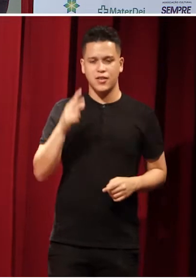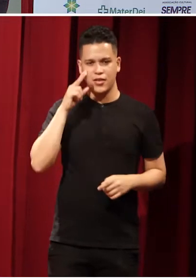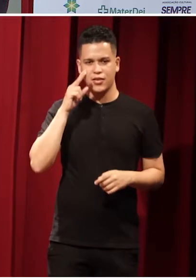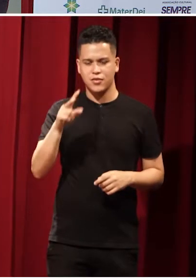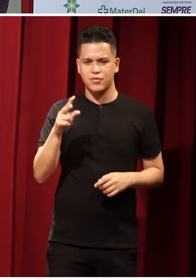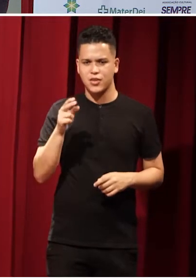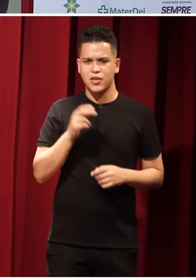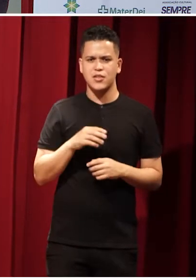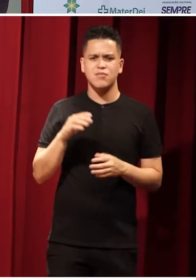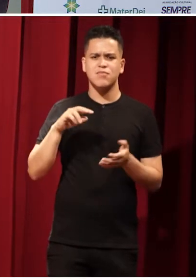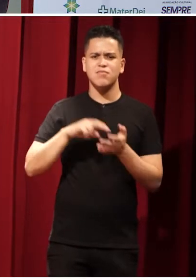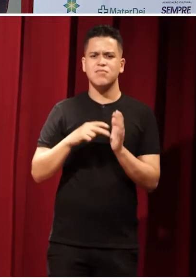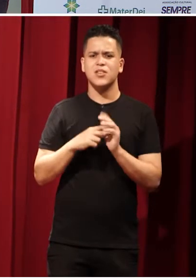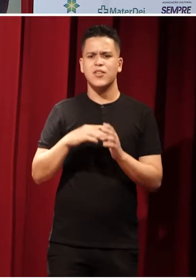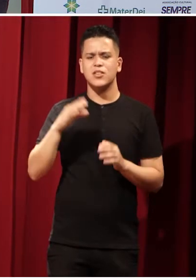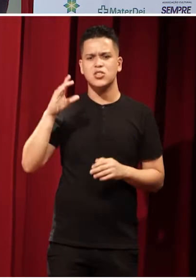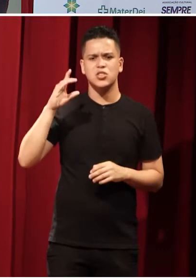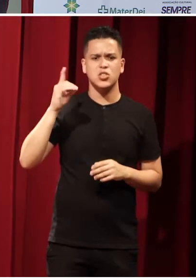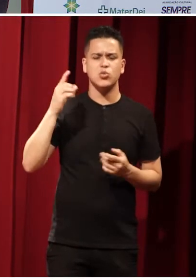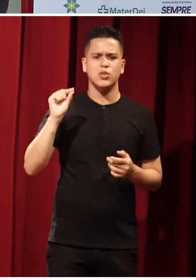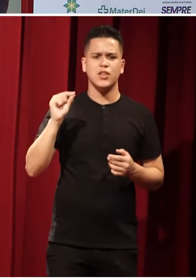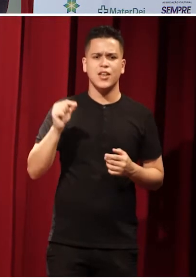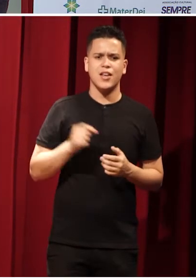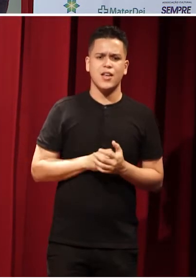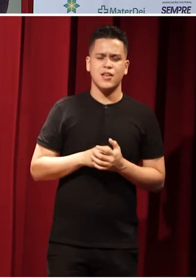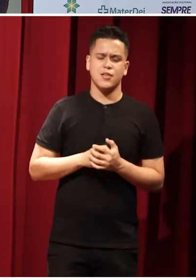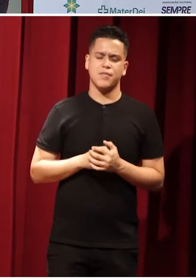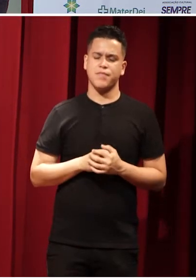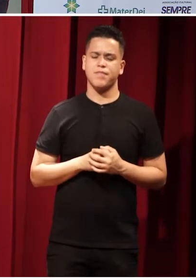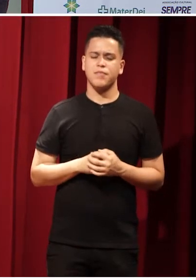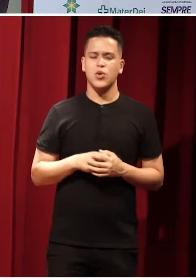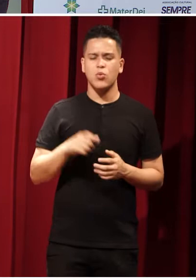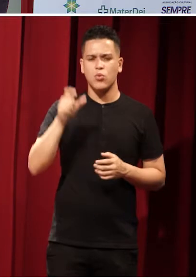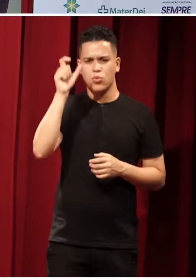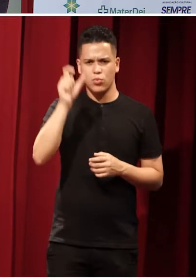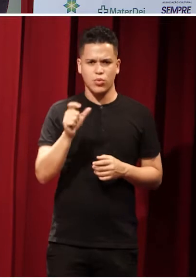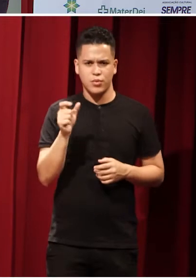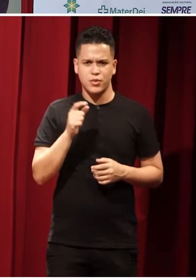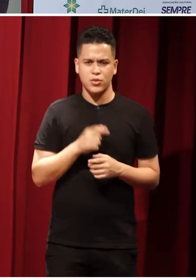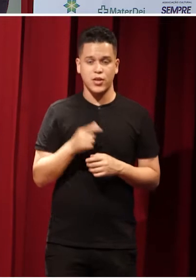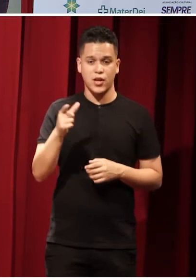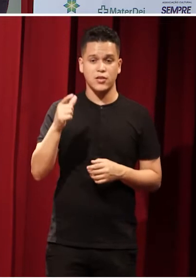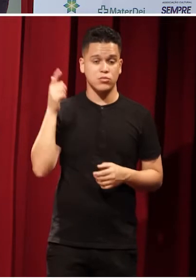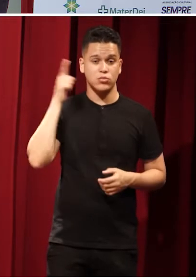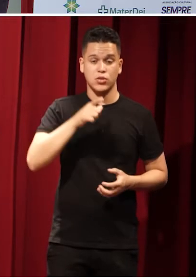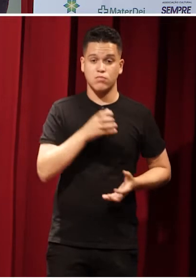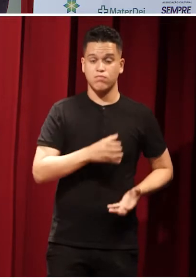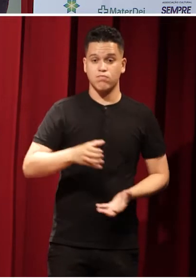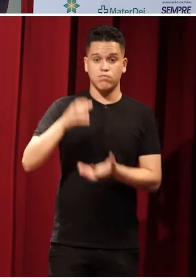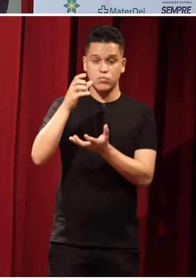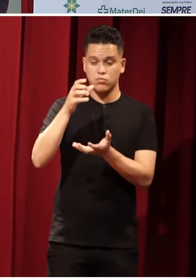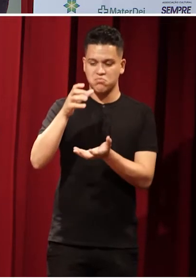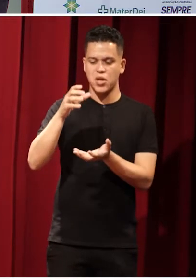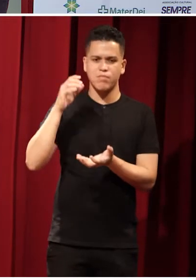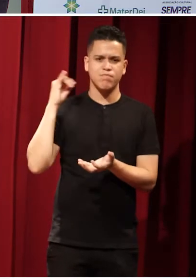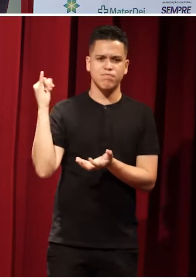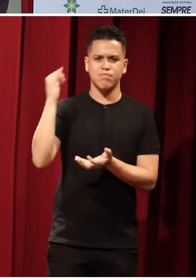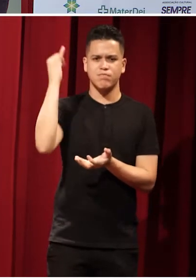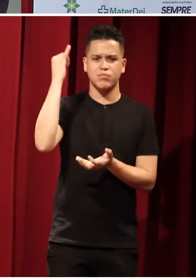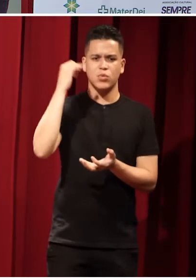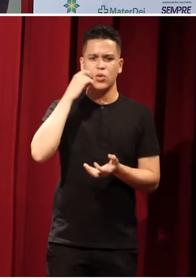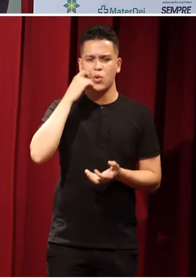a definição mais bonita de desenvolvimento que existe é do Prêmio Nobel de Economia Amartya Sen, segundo o